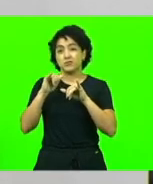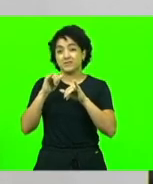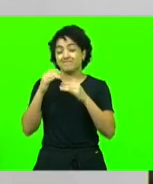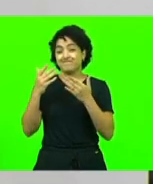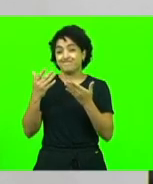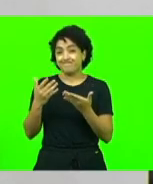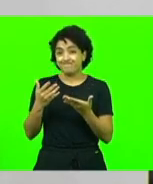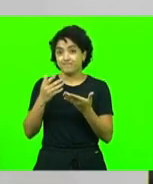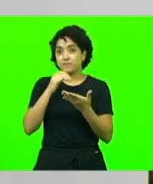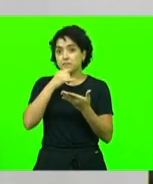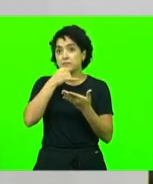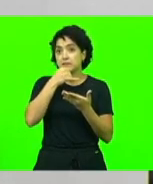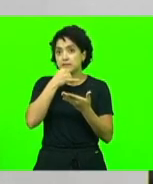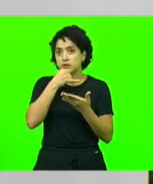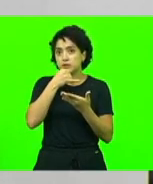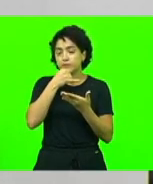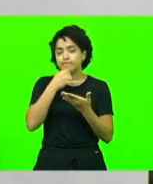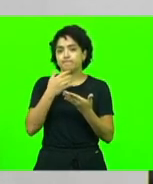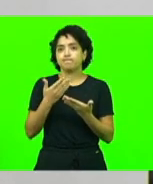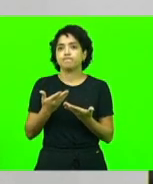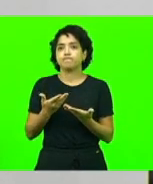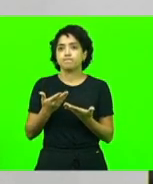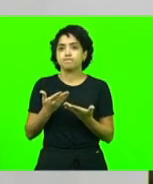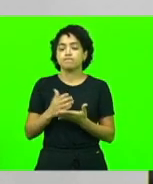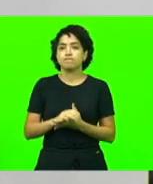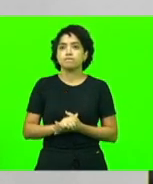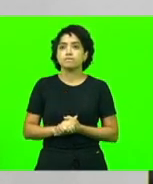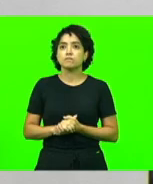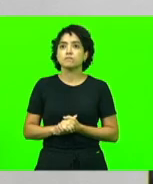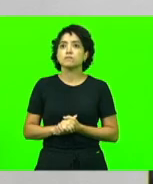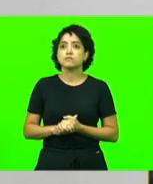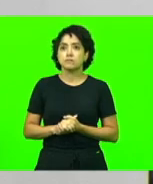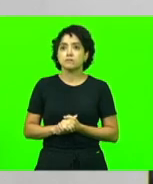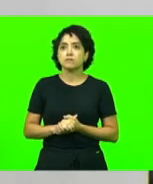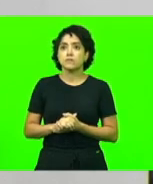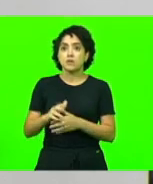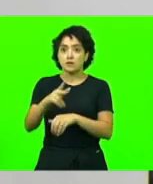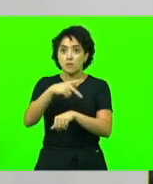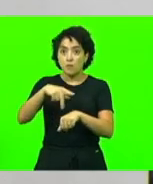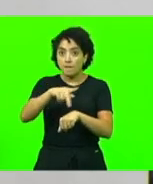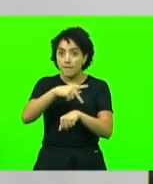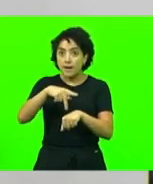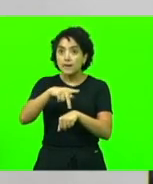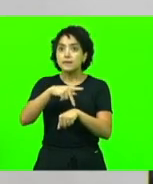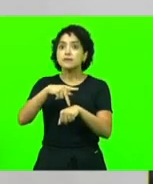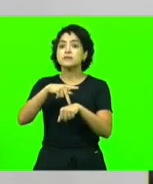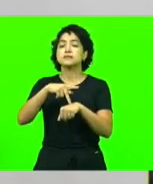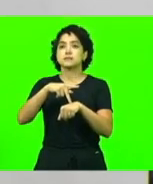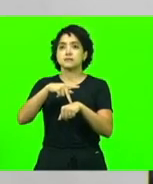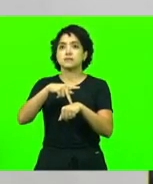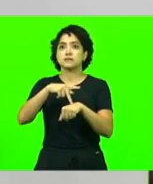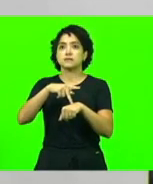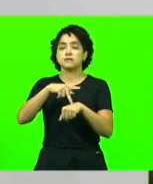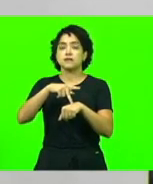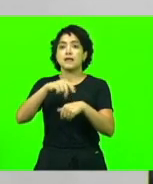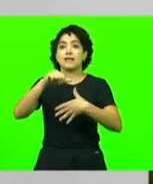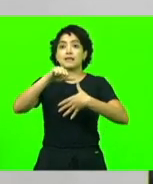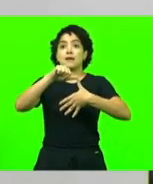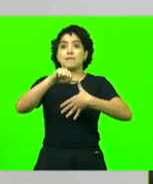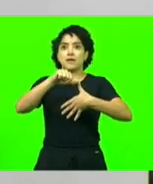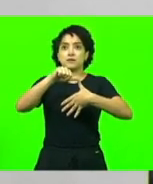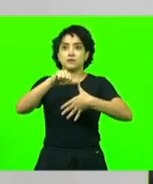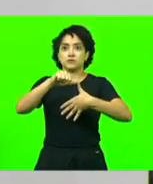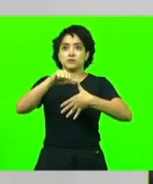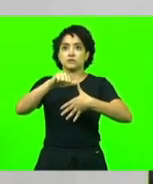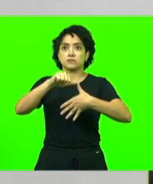uma notícia em que mais um país da América Latina libera o aborto.